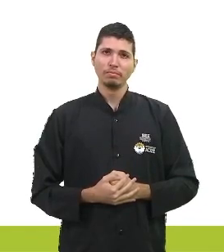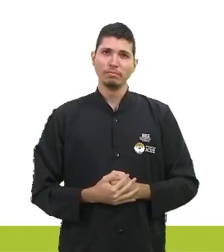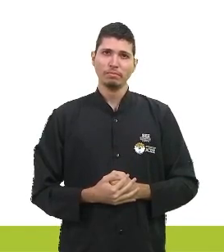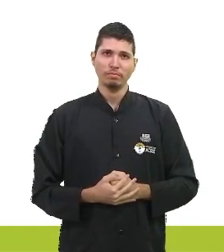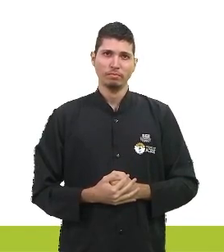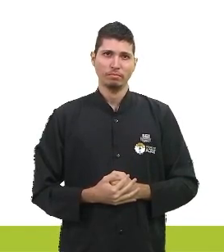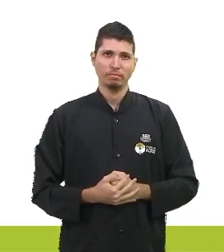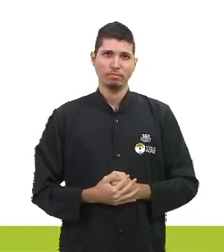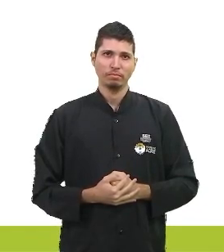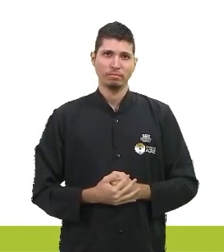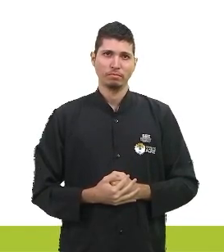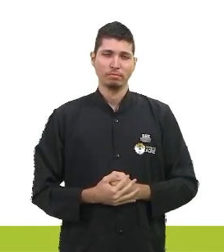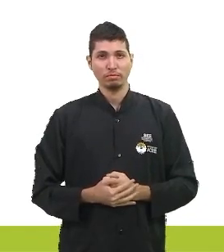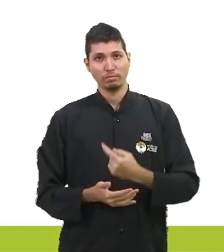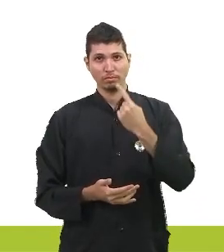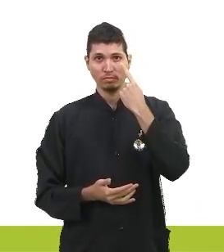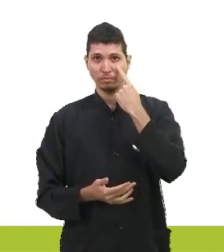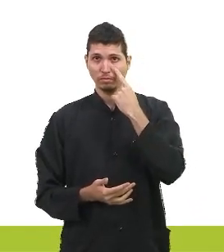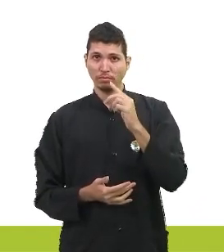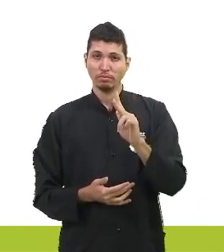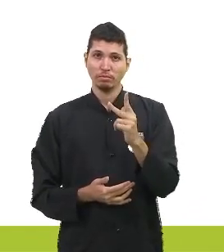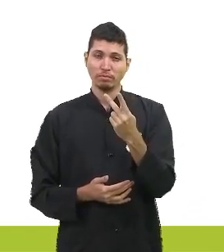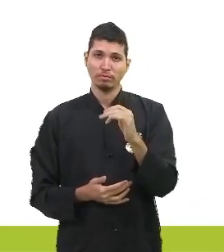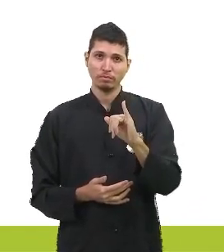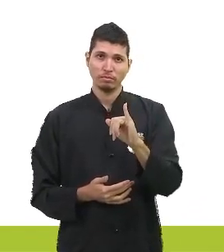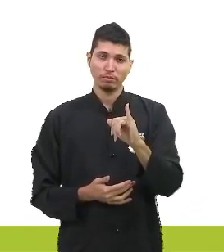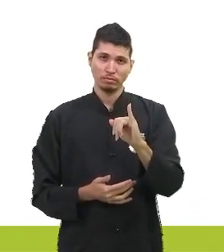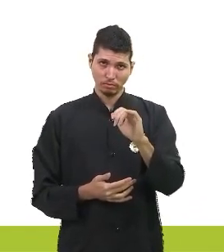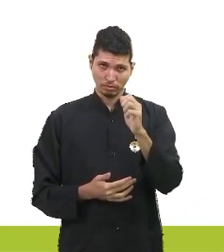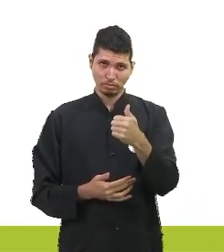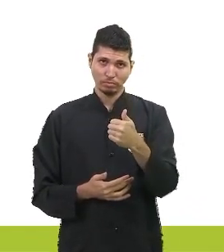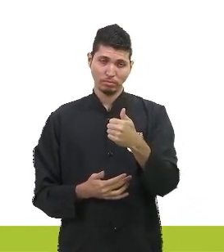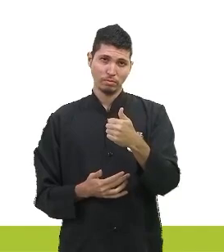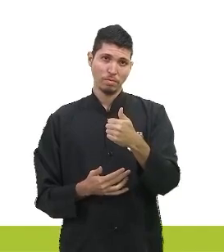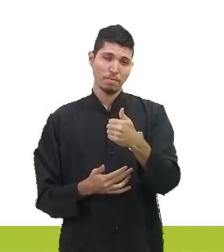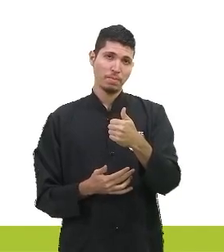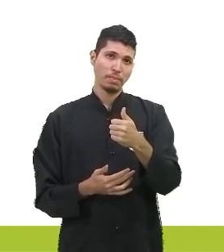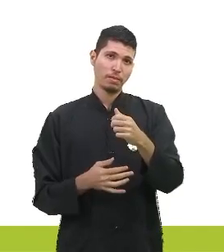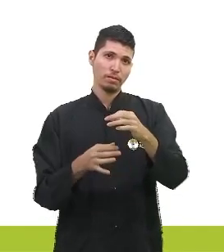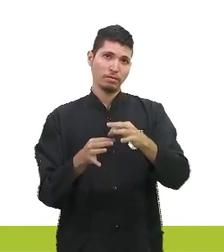Agora, olhe para H1 como sendo a altura do triângulo